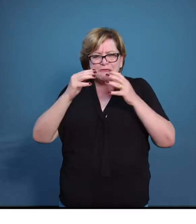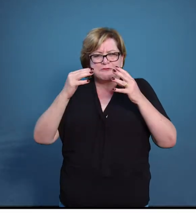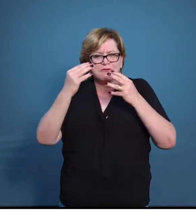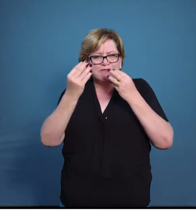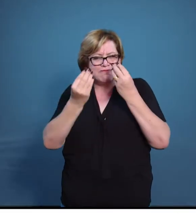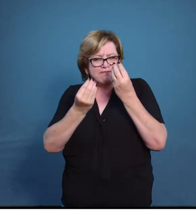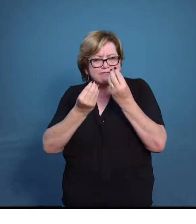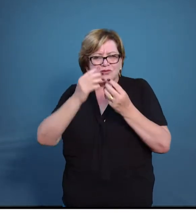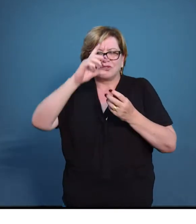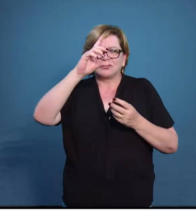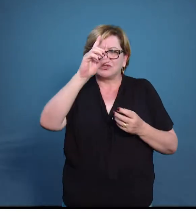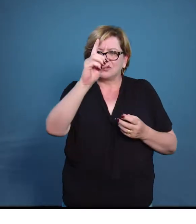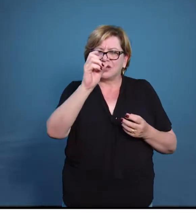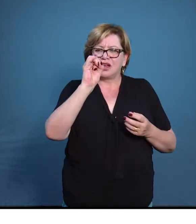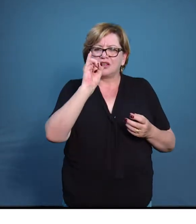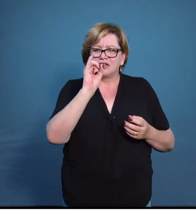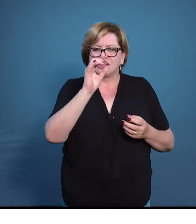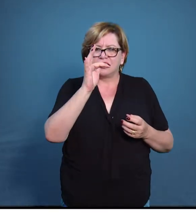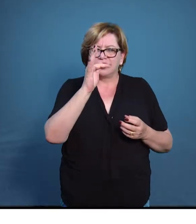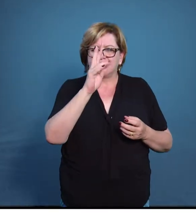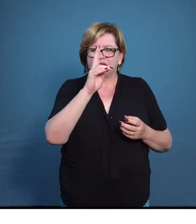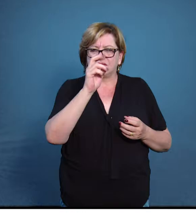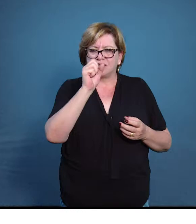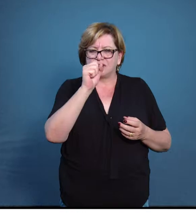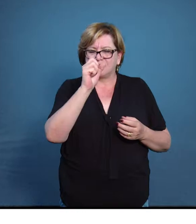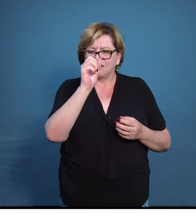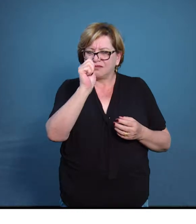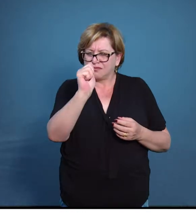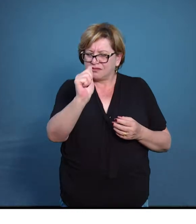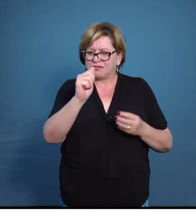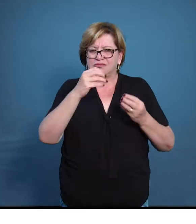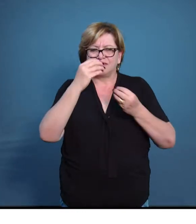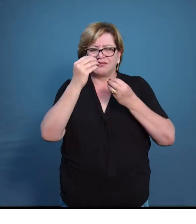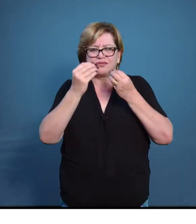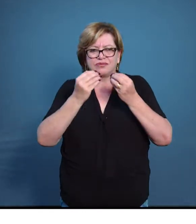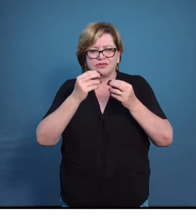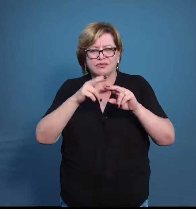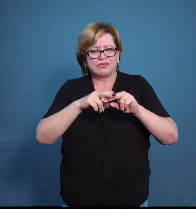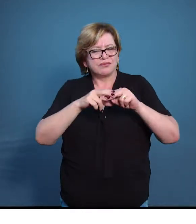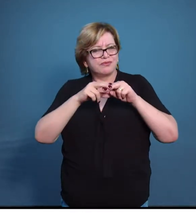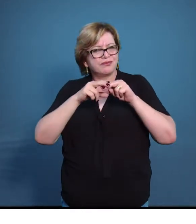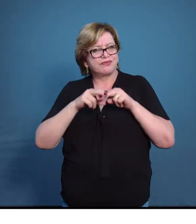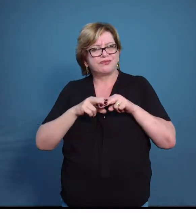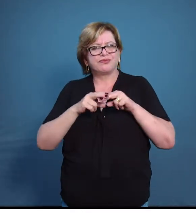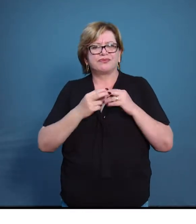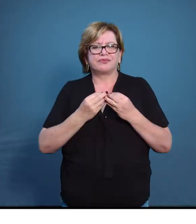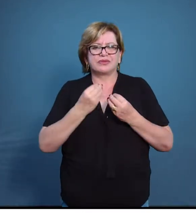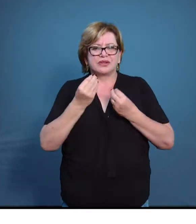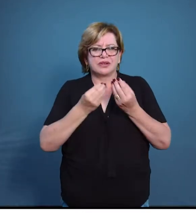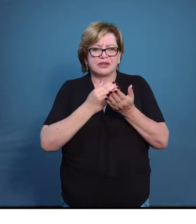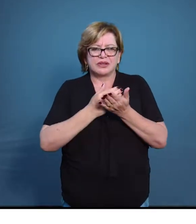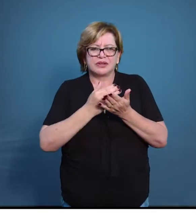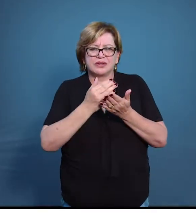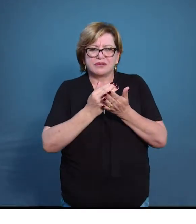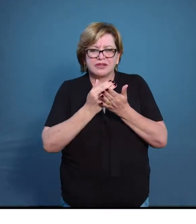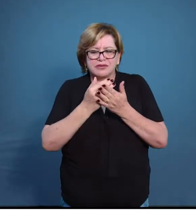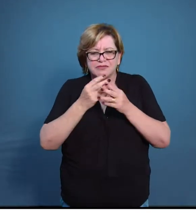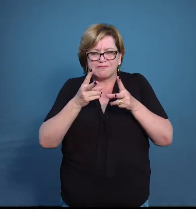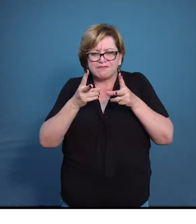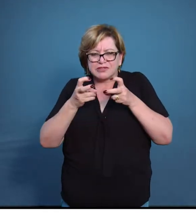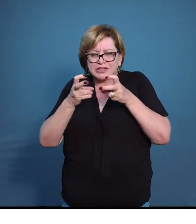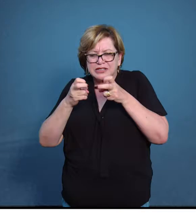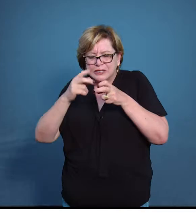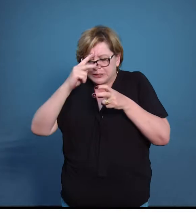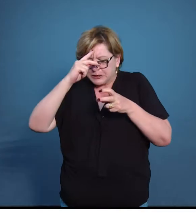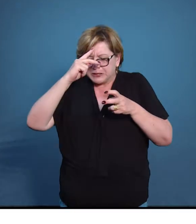Você começa a trazer mais informações para ela. Com isso, nós começamos uma interpretação